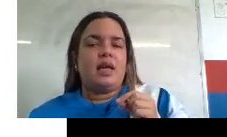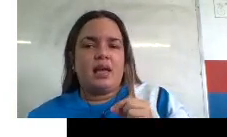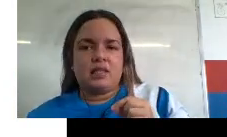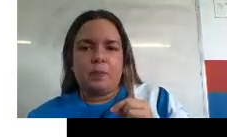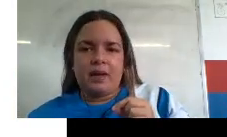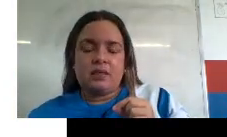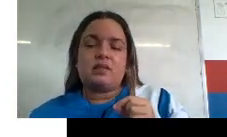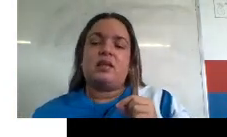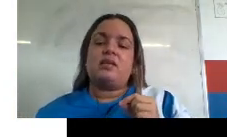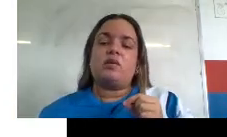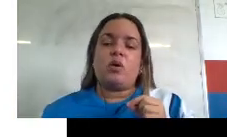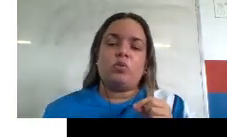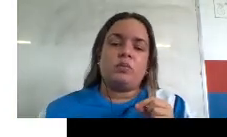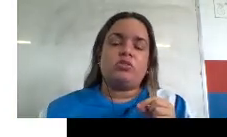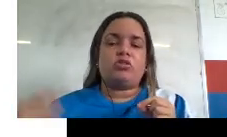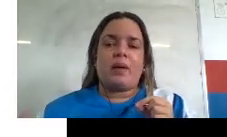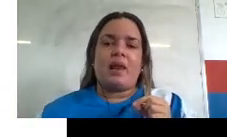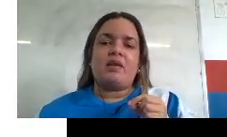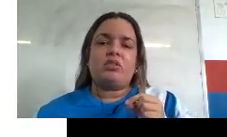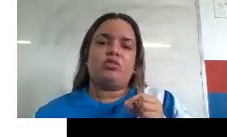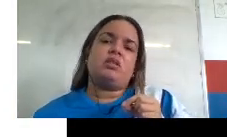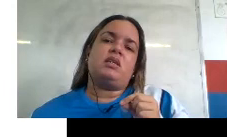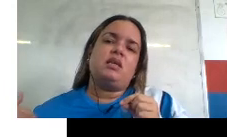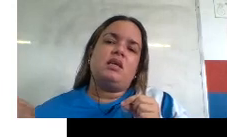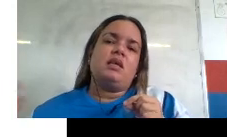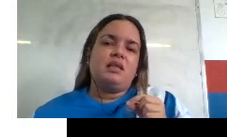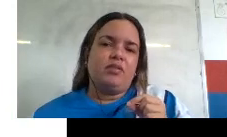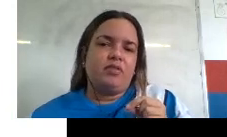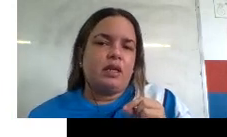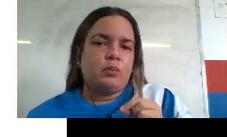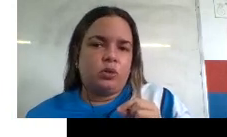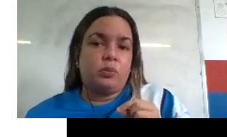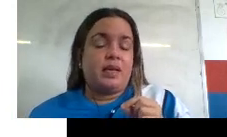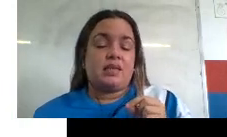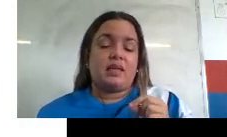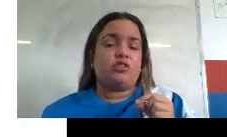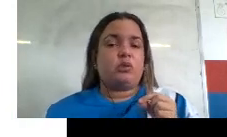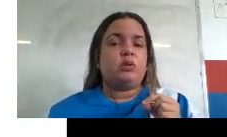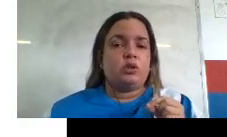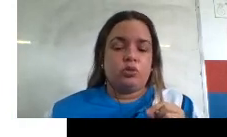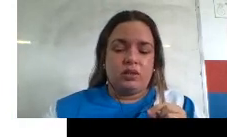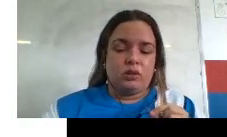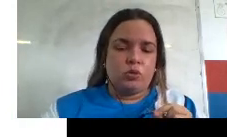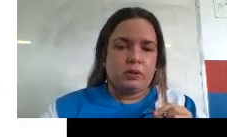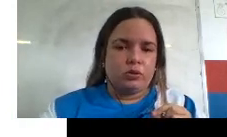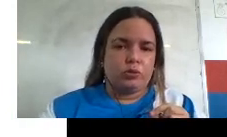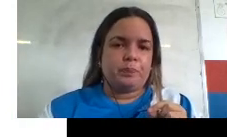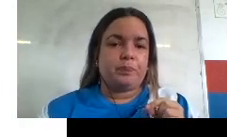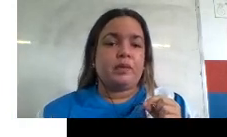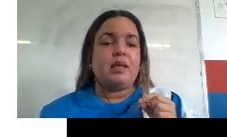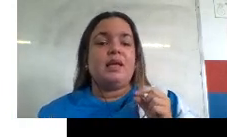e esperança. Né? São algumas das palavras que definem muito bem essa questão dos direitos